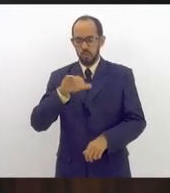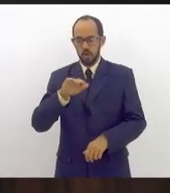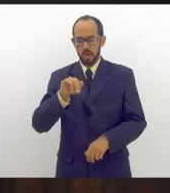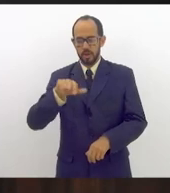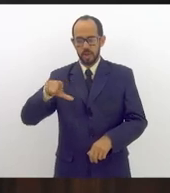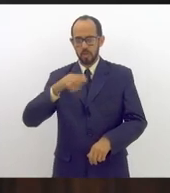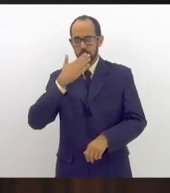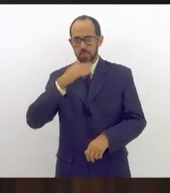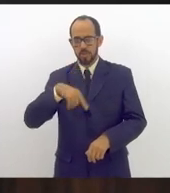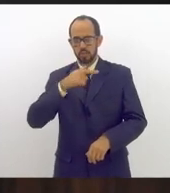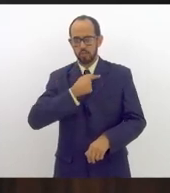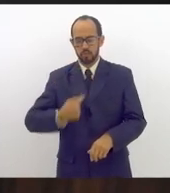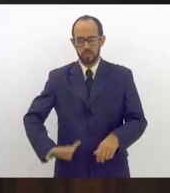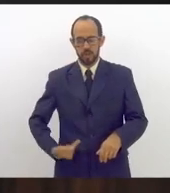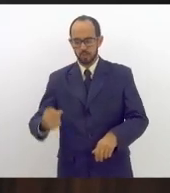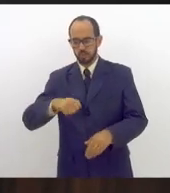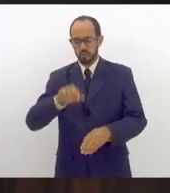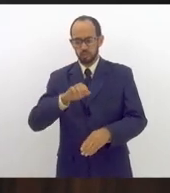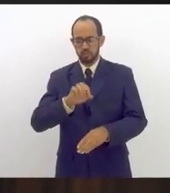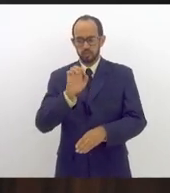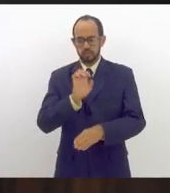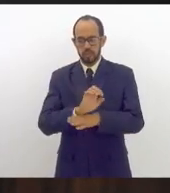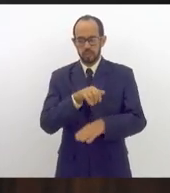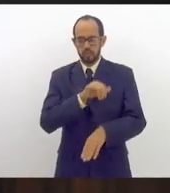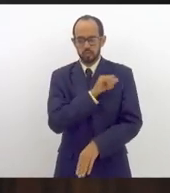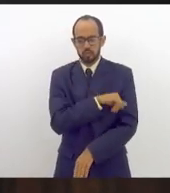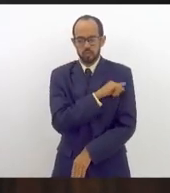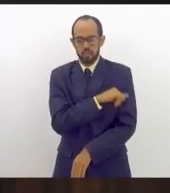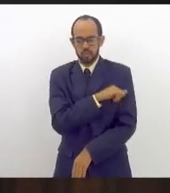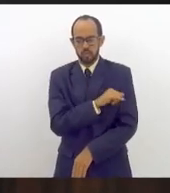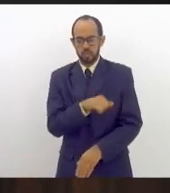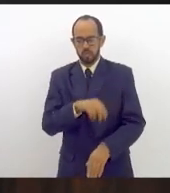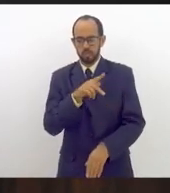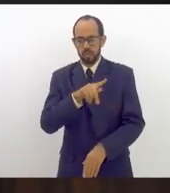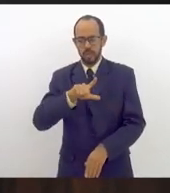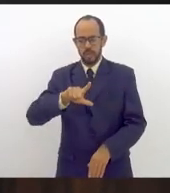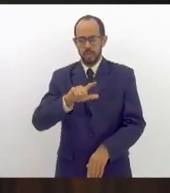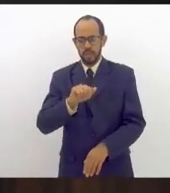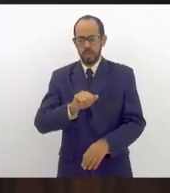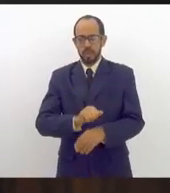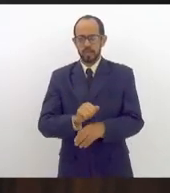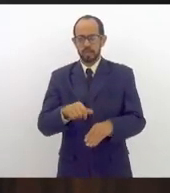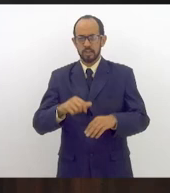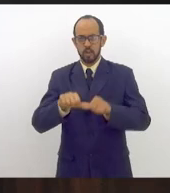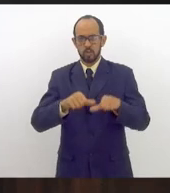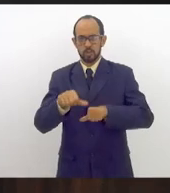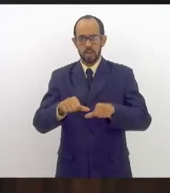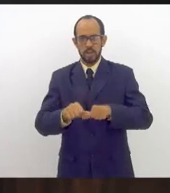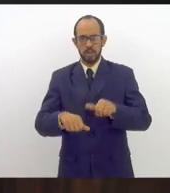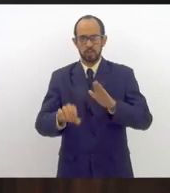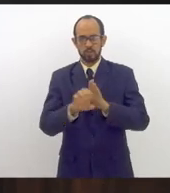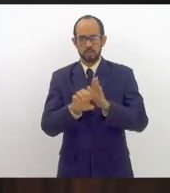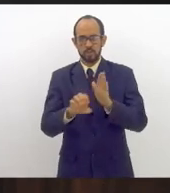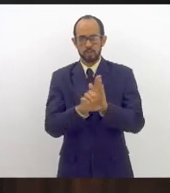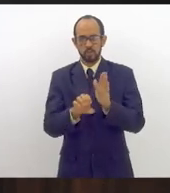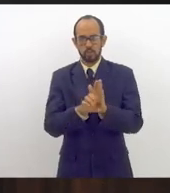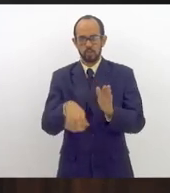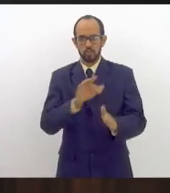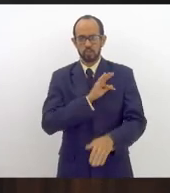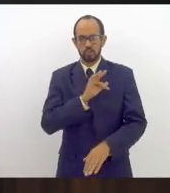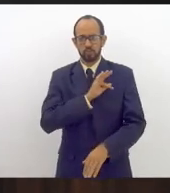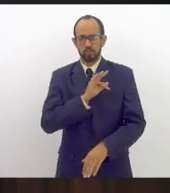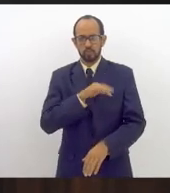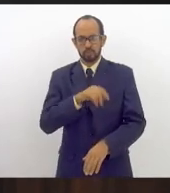governador do Estado do Rio de Janeiro o envio de mensagem expondo sobre o projeto de lei complementar que altera o Estatuto dos Policiais Militares do Estado do Rio de Janeiro e da